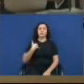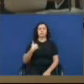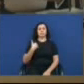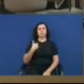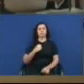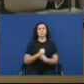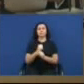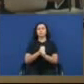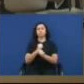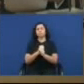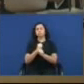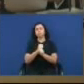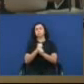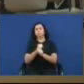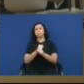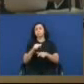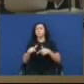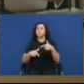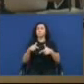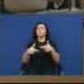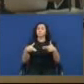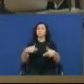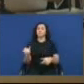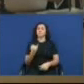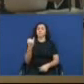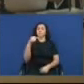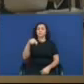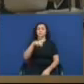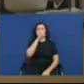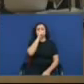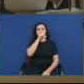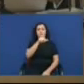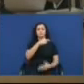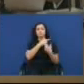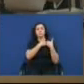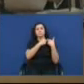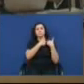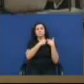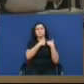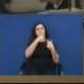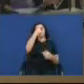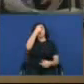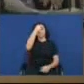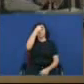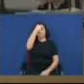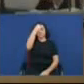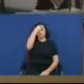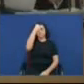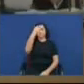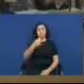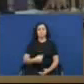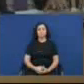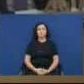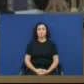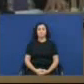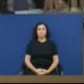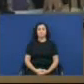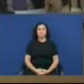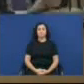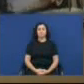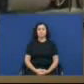relevantes atividades no município de Limeira. Autor é o vereador José Eduardo Monteiro Júnior.